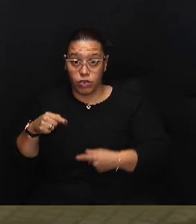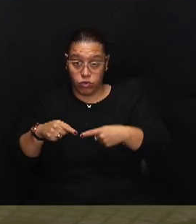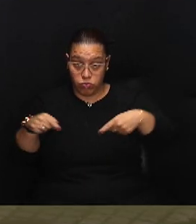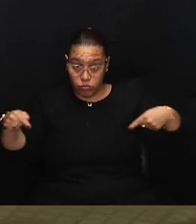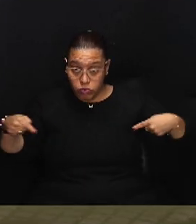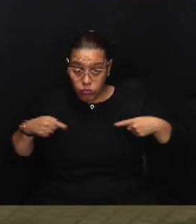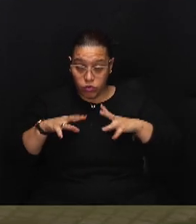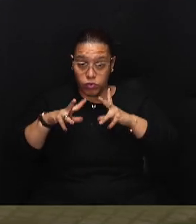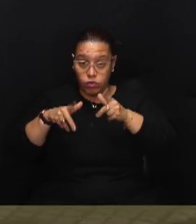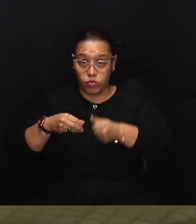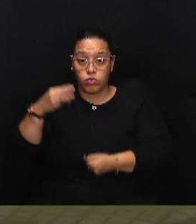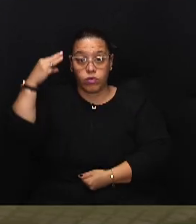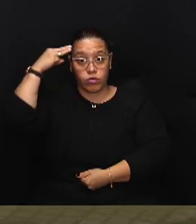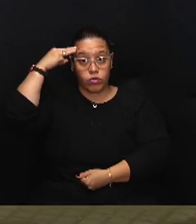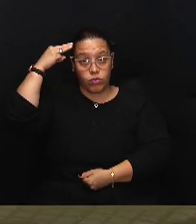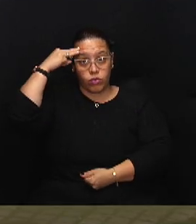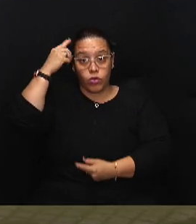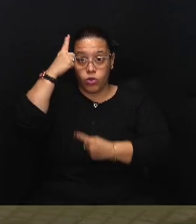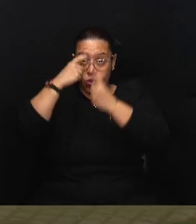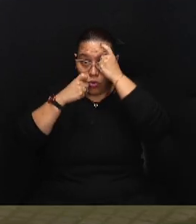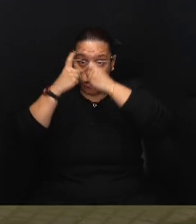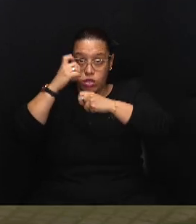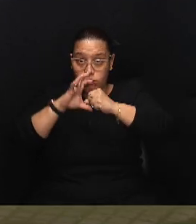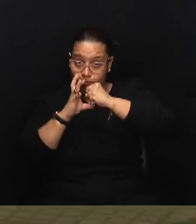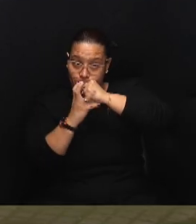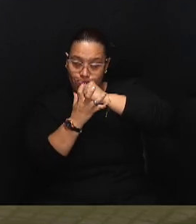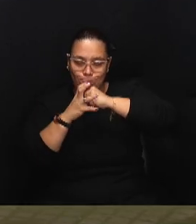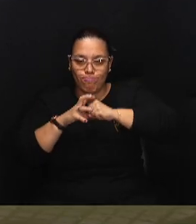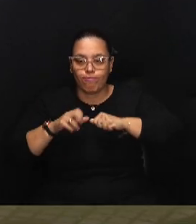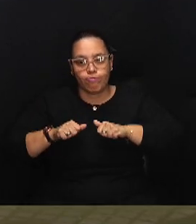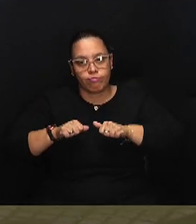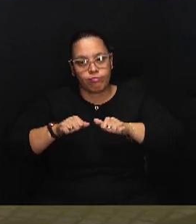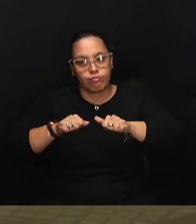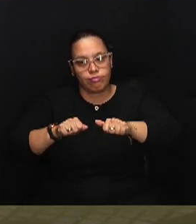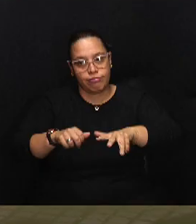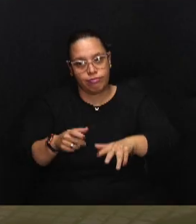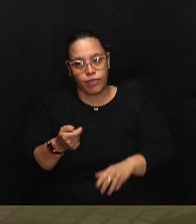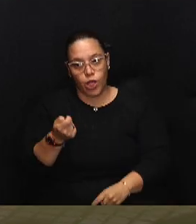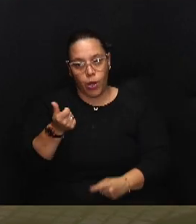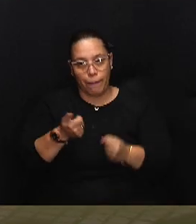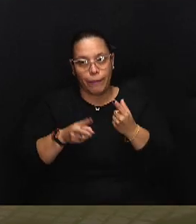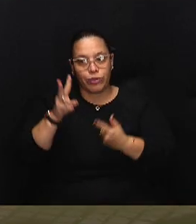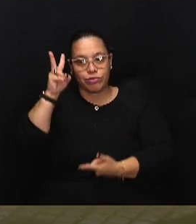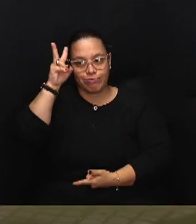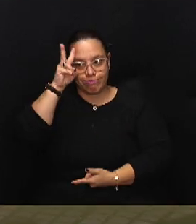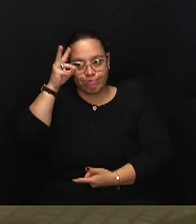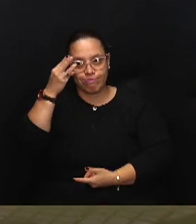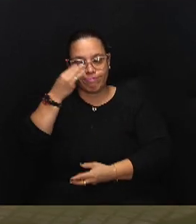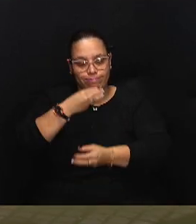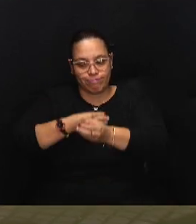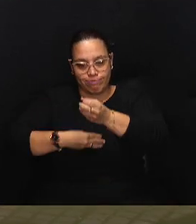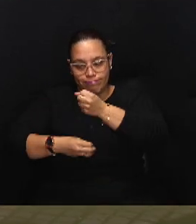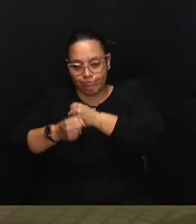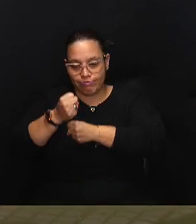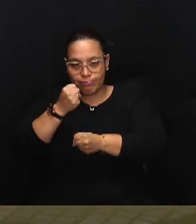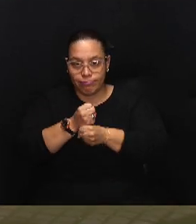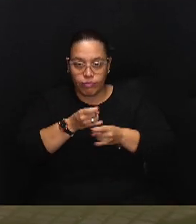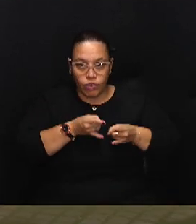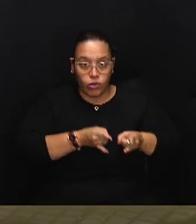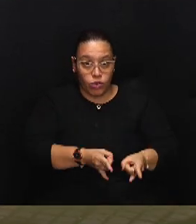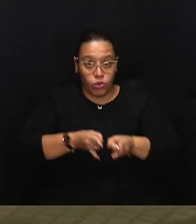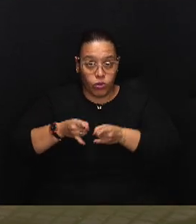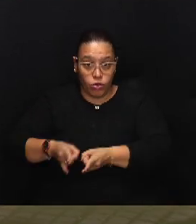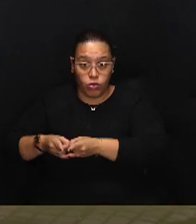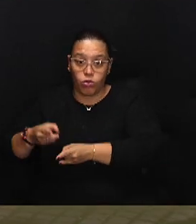gente tem a memória das vítimas do Covid, que a gente pouco lembra, que há 3 anos atrás a gente enterrava aqui em Campinas, sei lá,